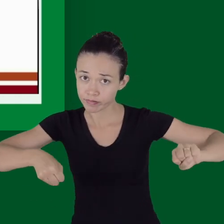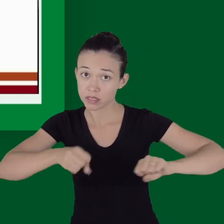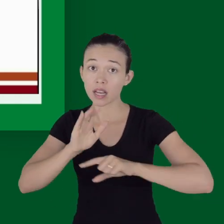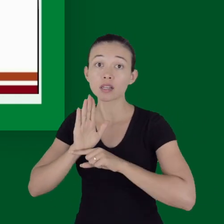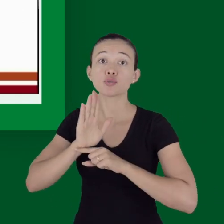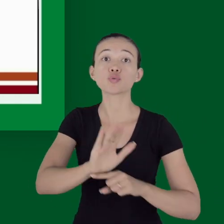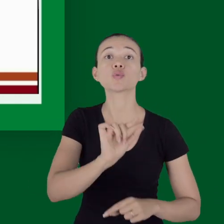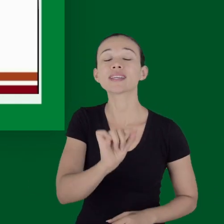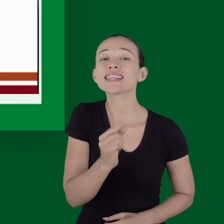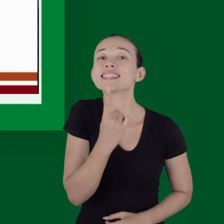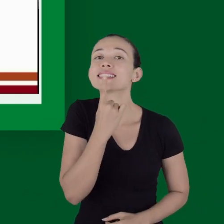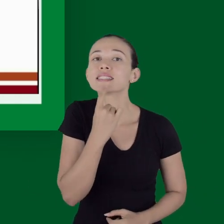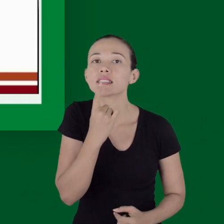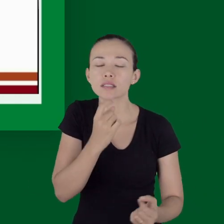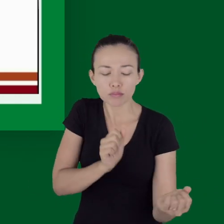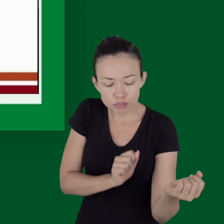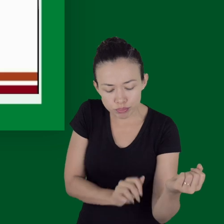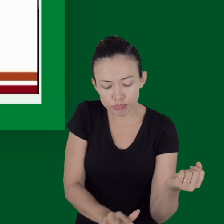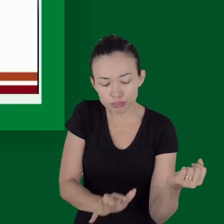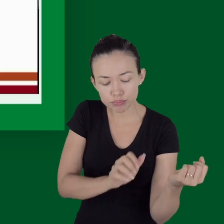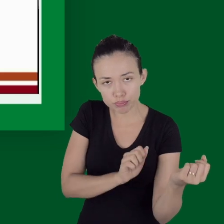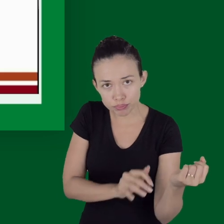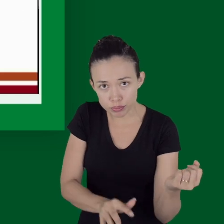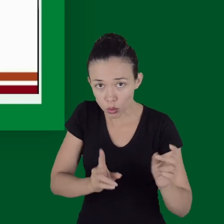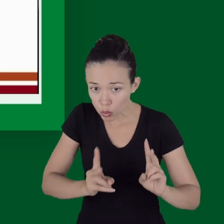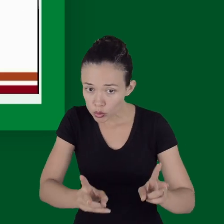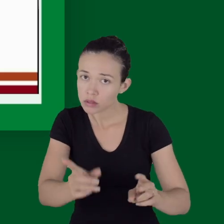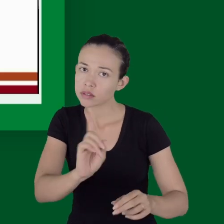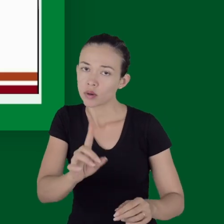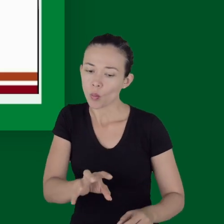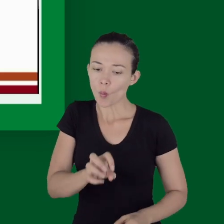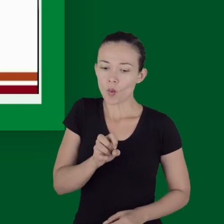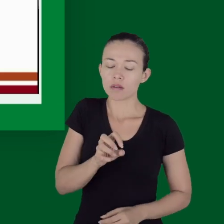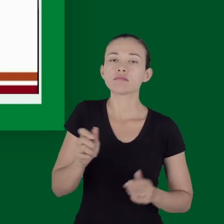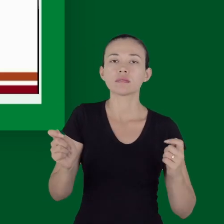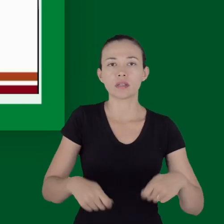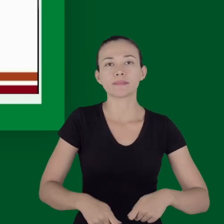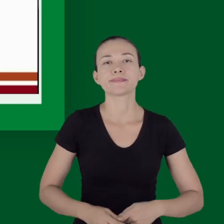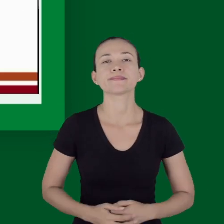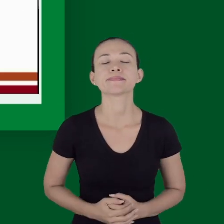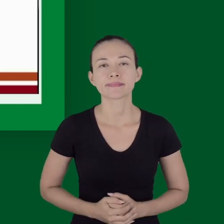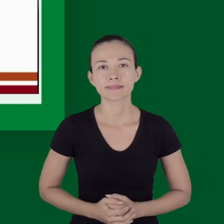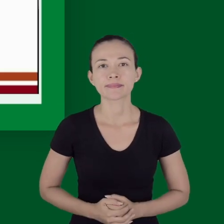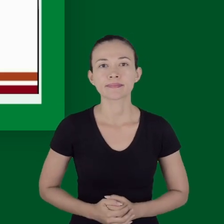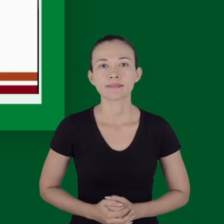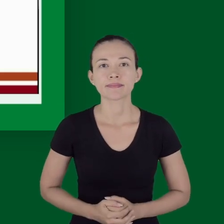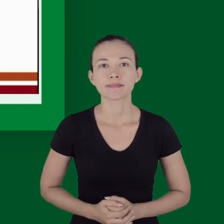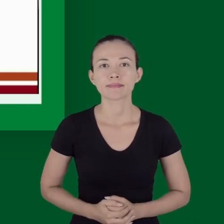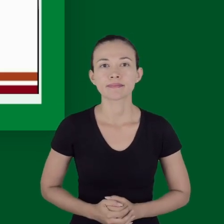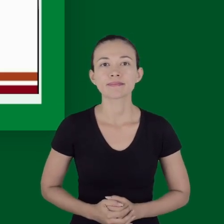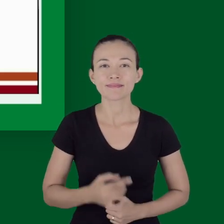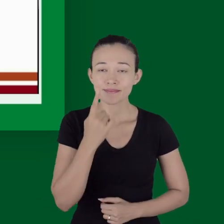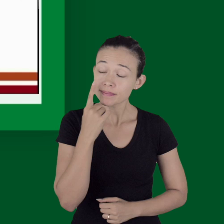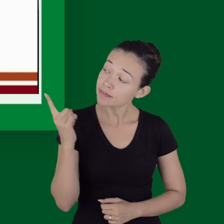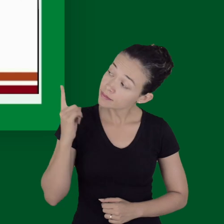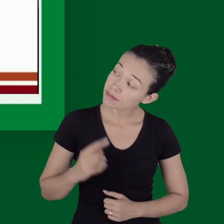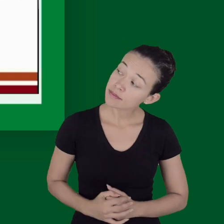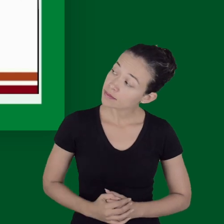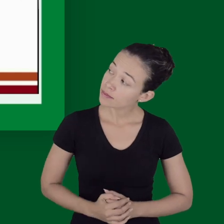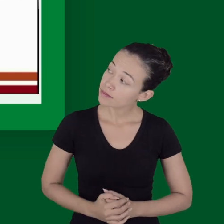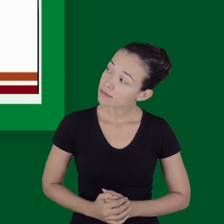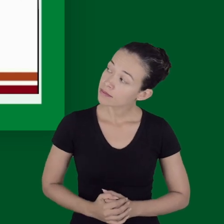bloqueie o fluxo arterial e oclua o o pulso distal certo então o